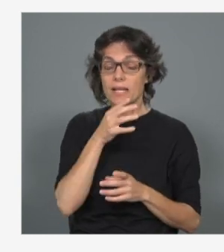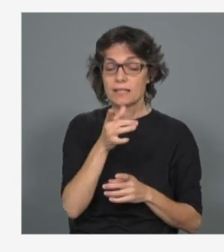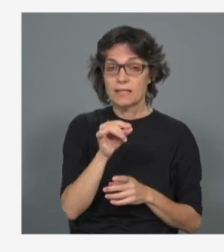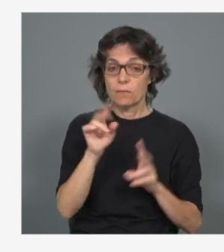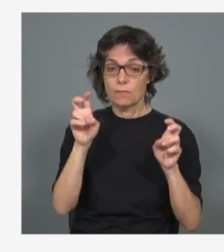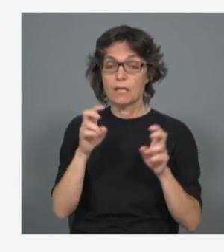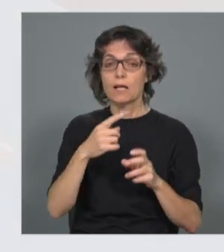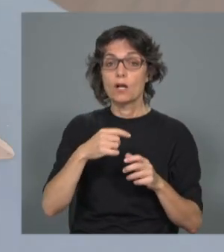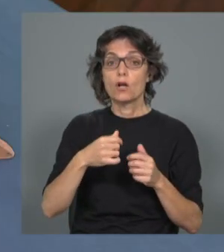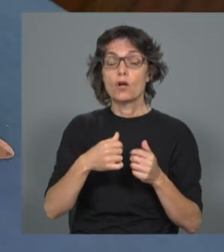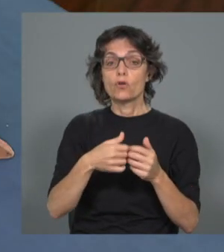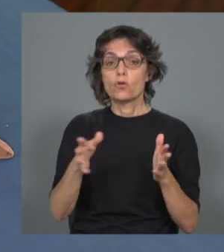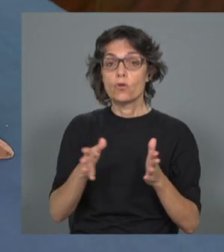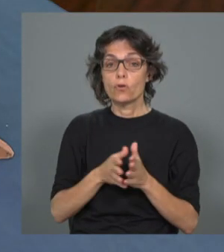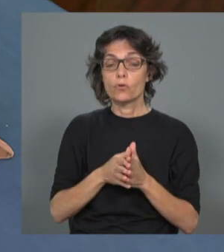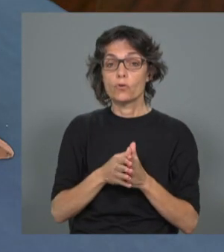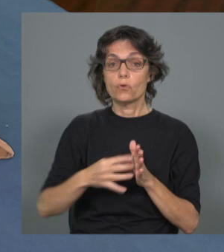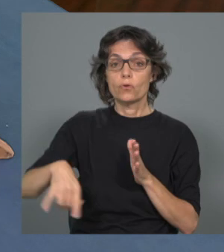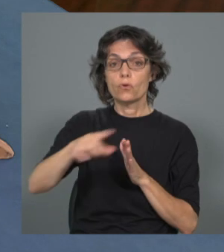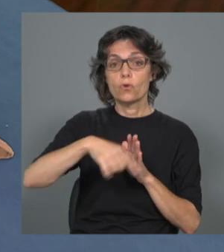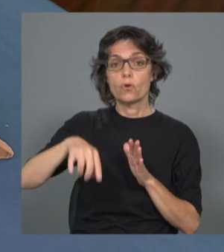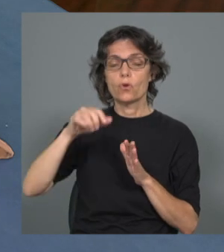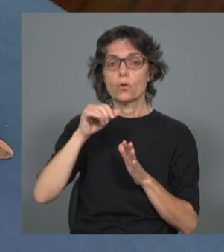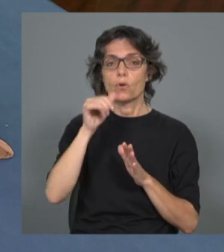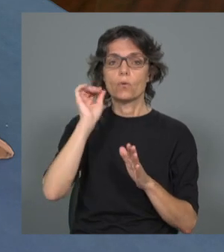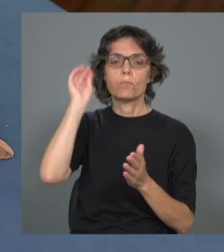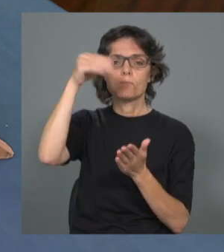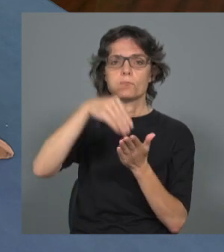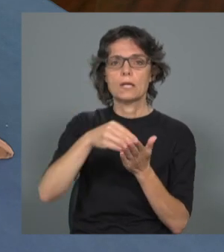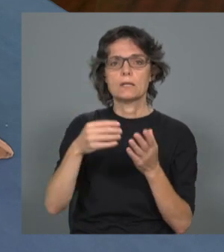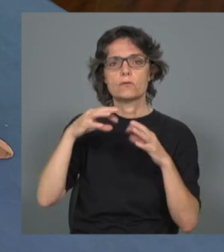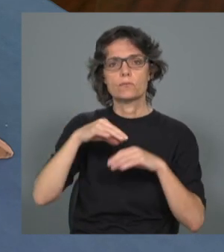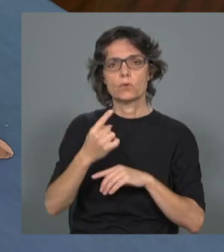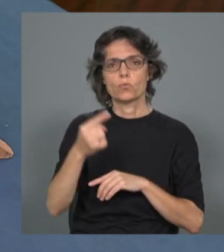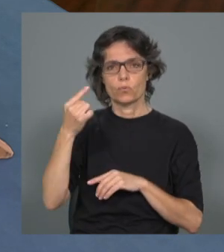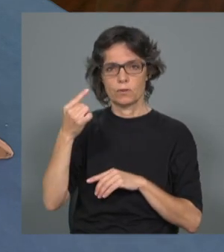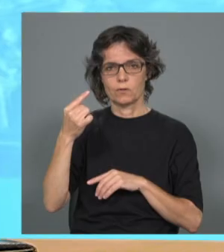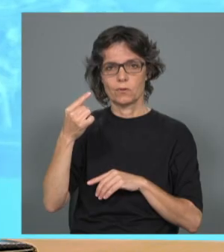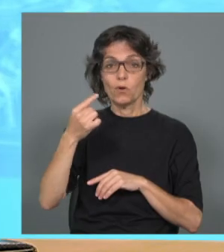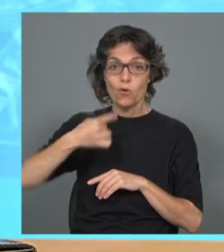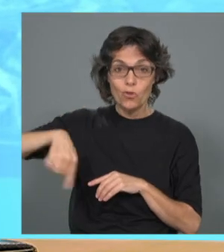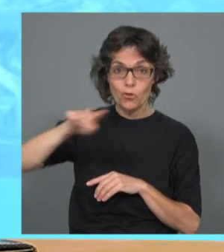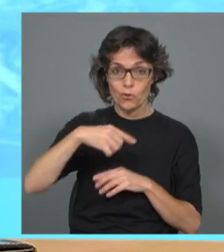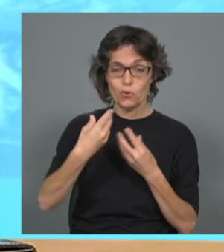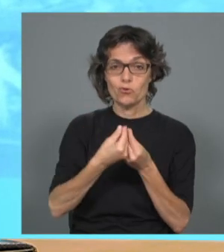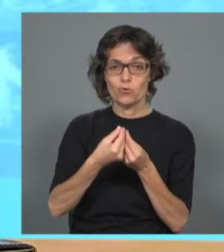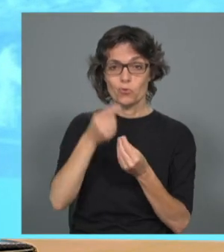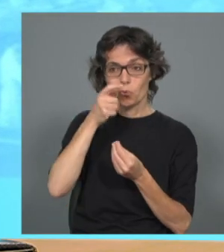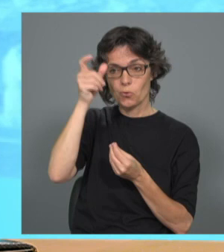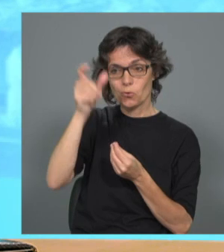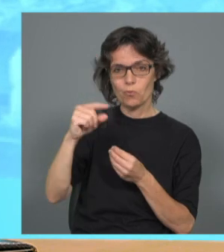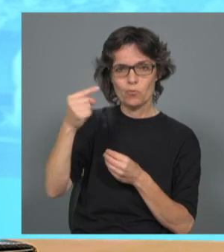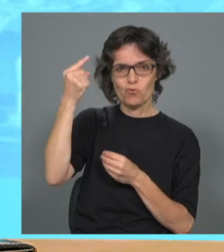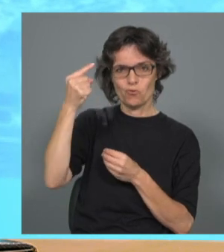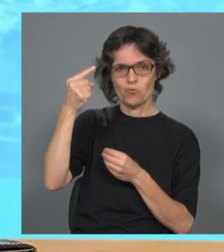todos nós fomos batizados num só Espírito para formarmos um só corpo, uma só realidade, uma só comunidade, uma só